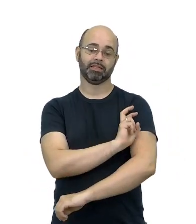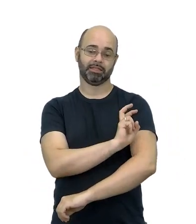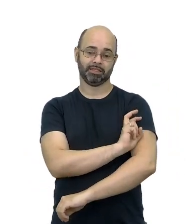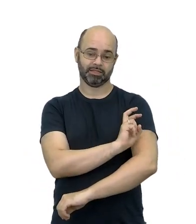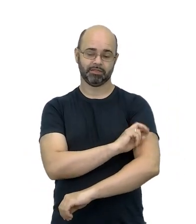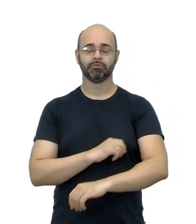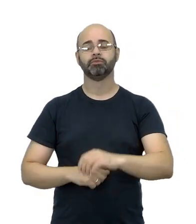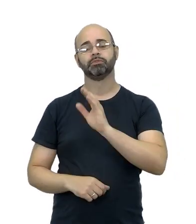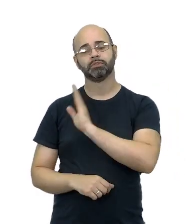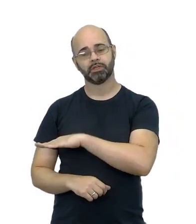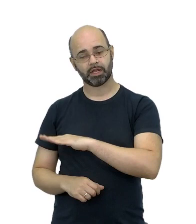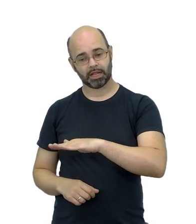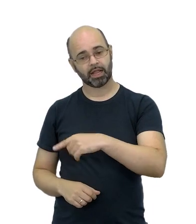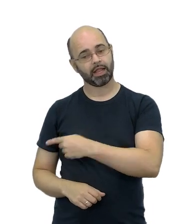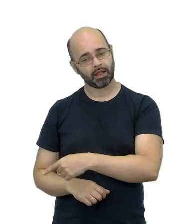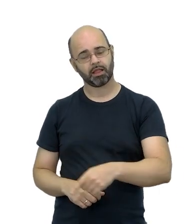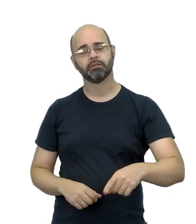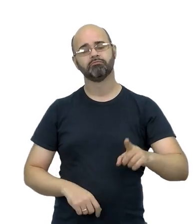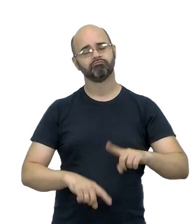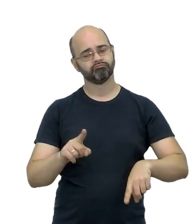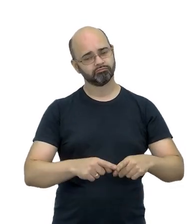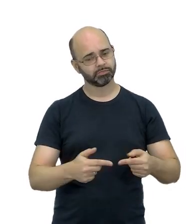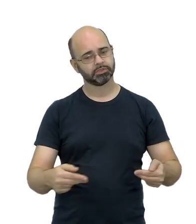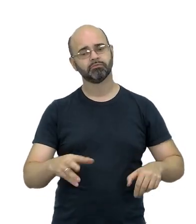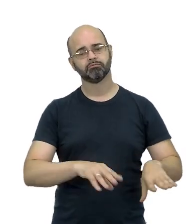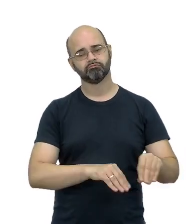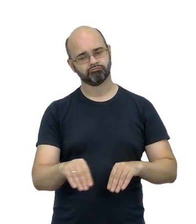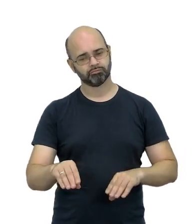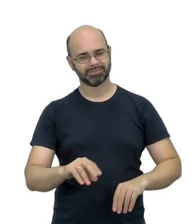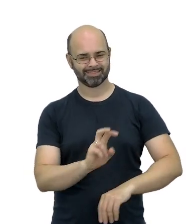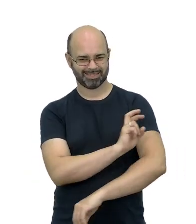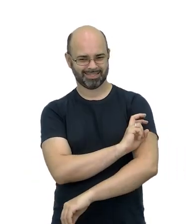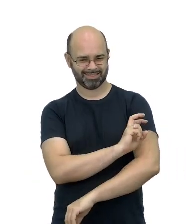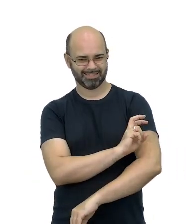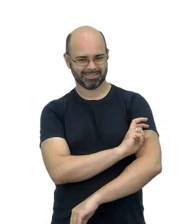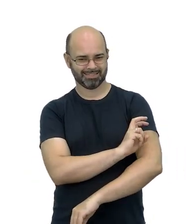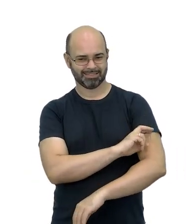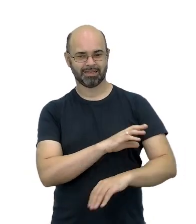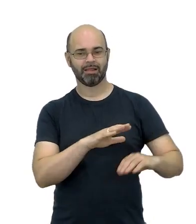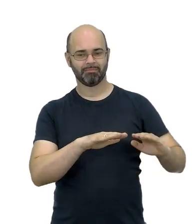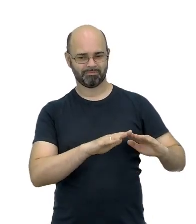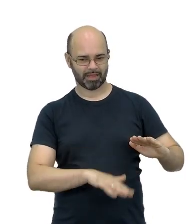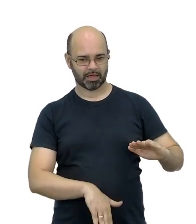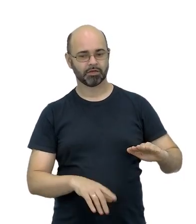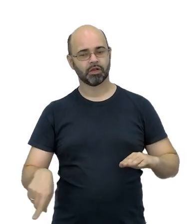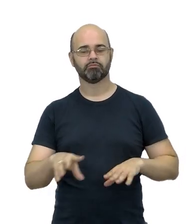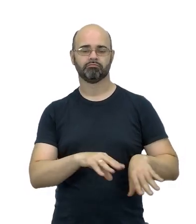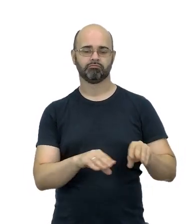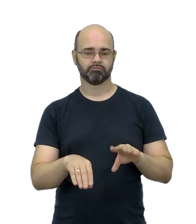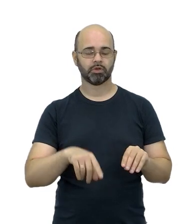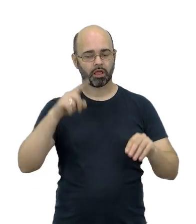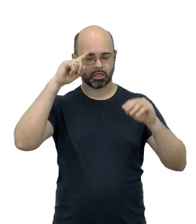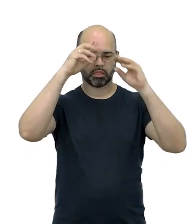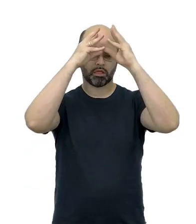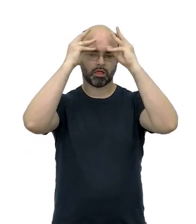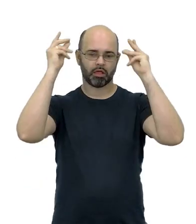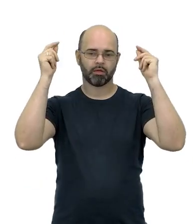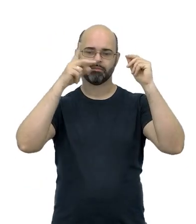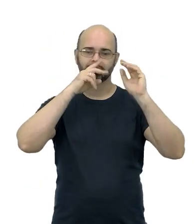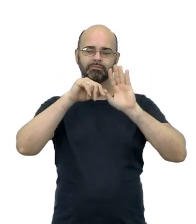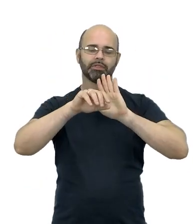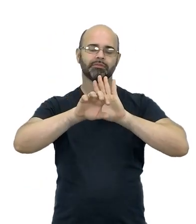possam manipular os materiais, né? Não abstrair, ou seja, guardar só na memória qual é a forma,